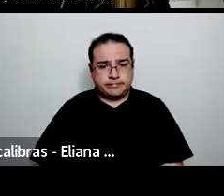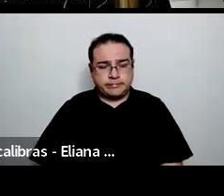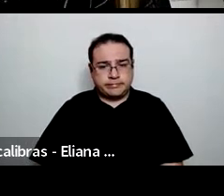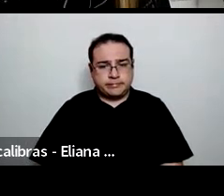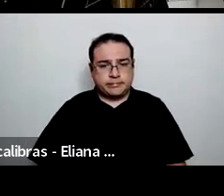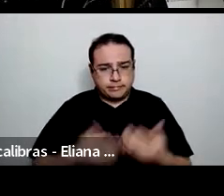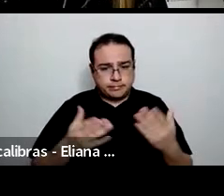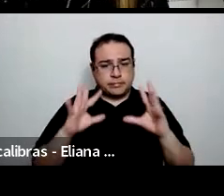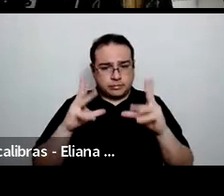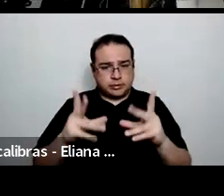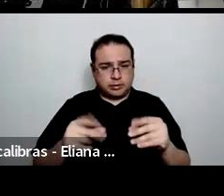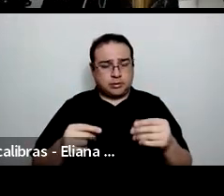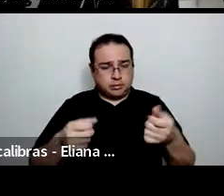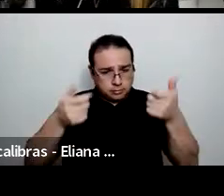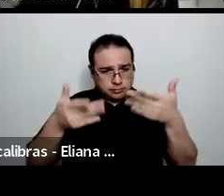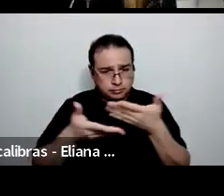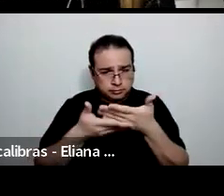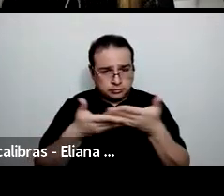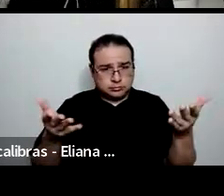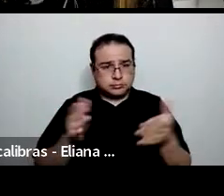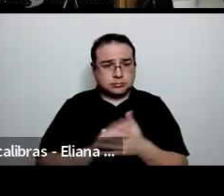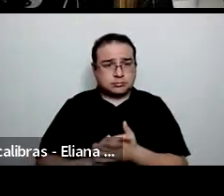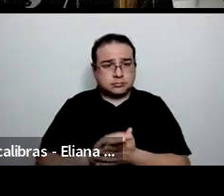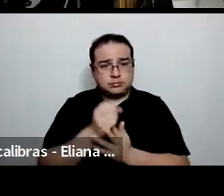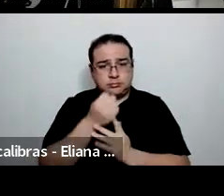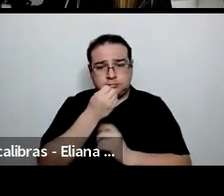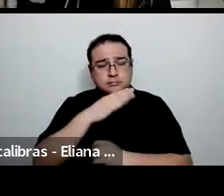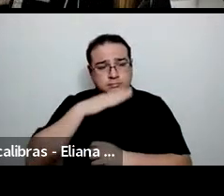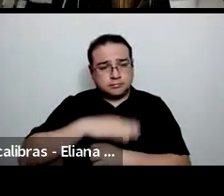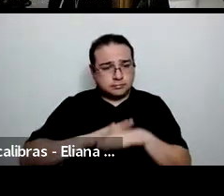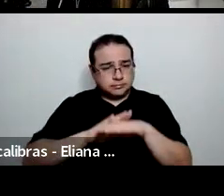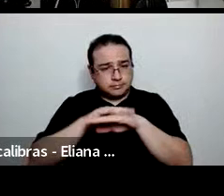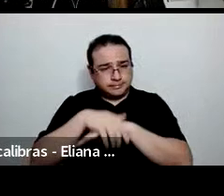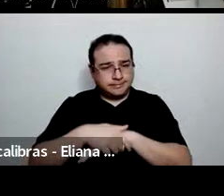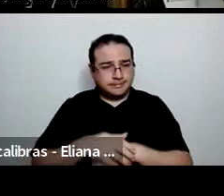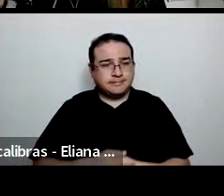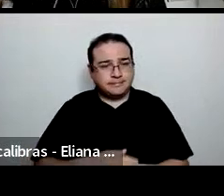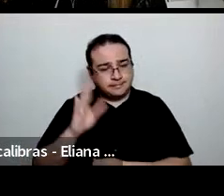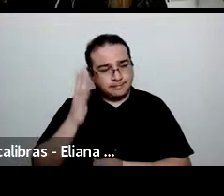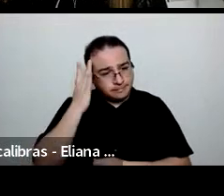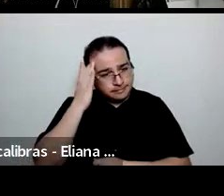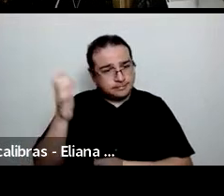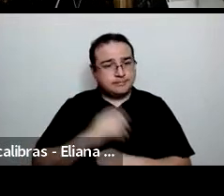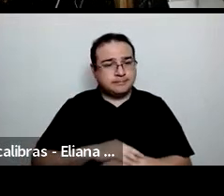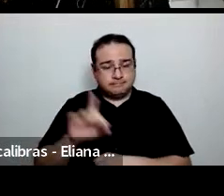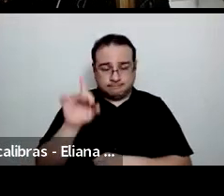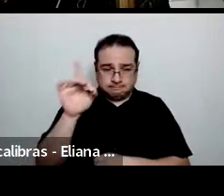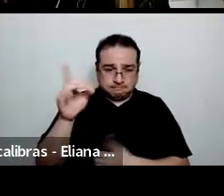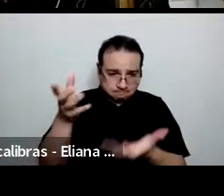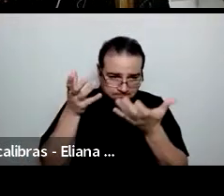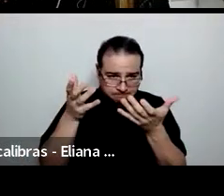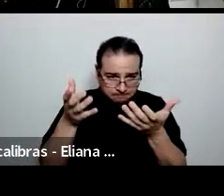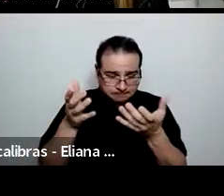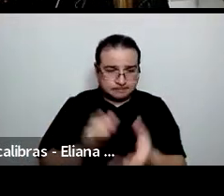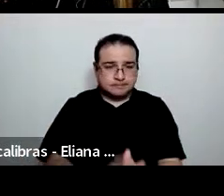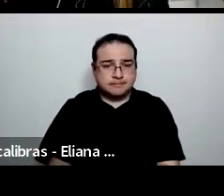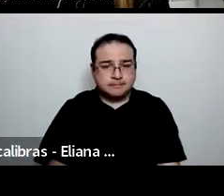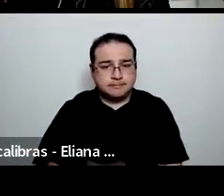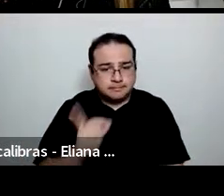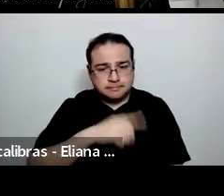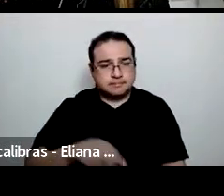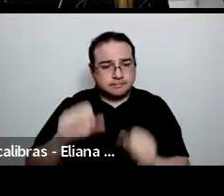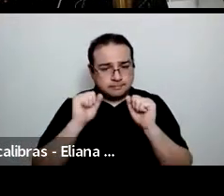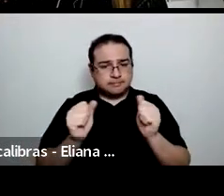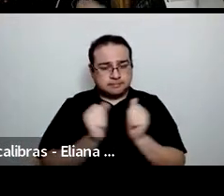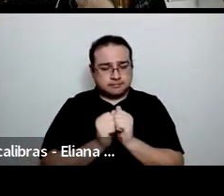desejando a todos e a todas uma feliz tarde noite até amanhã se Deus quiser vai que